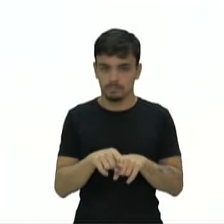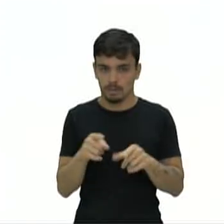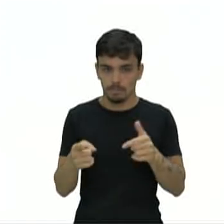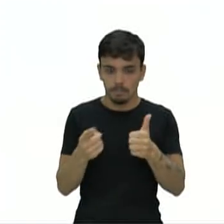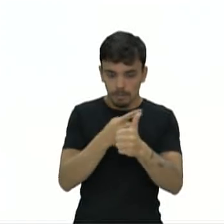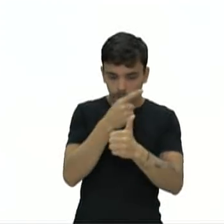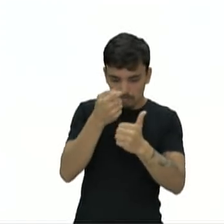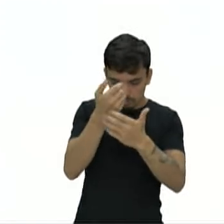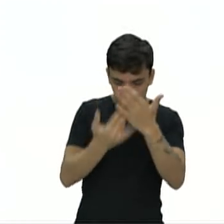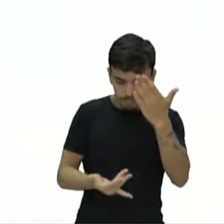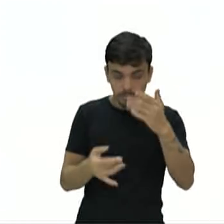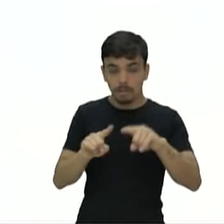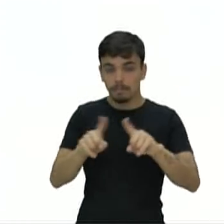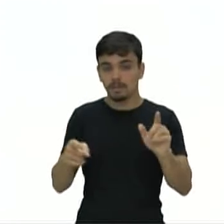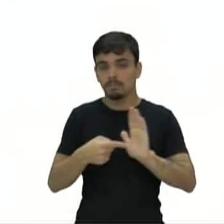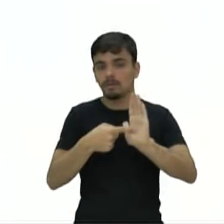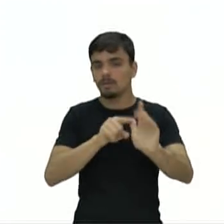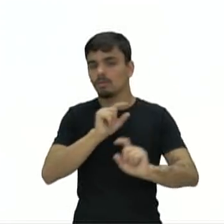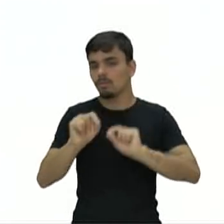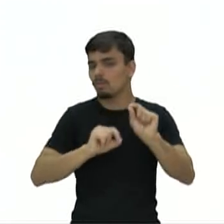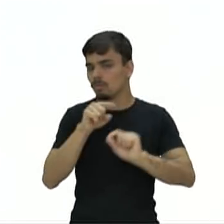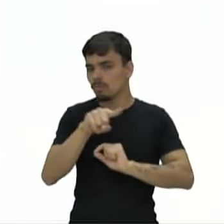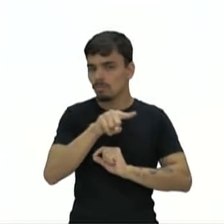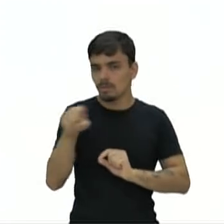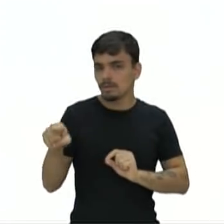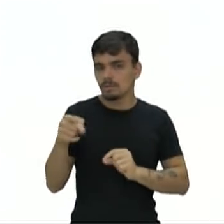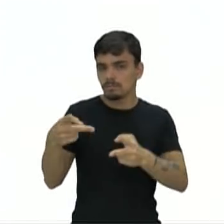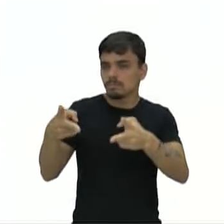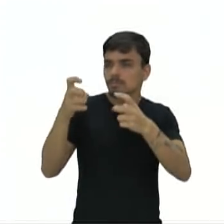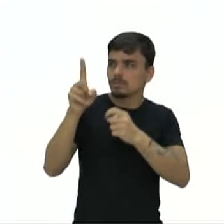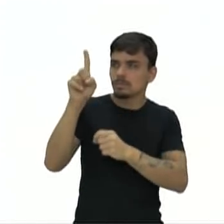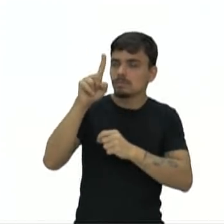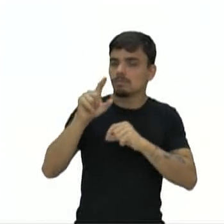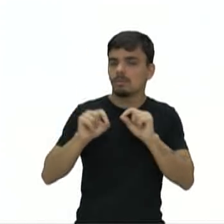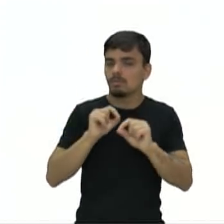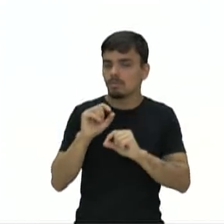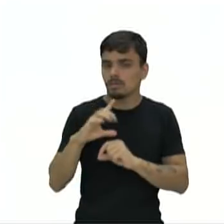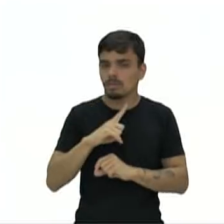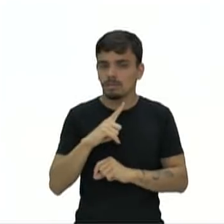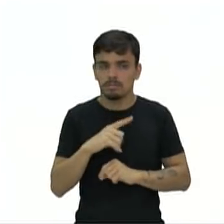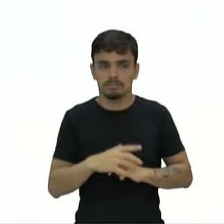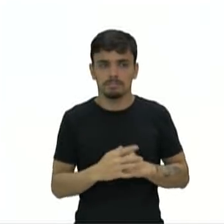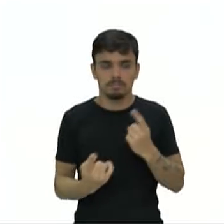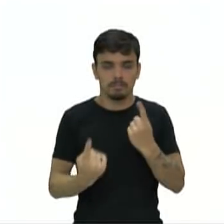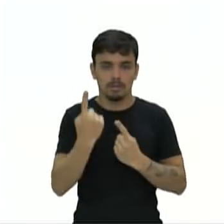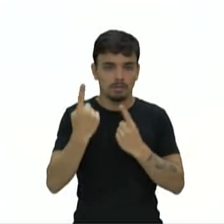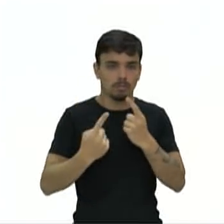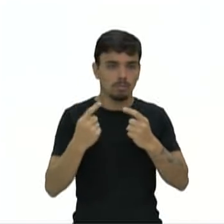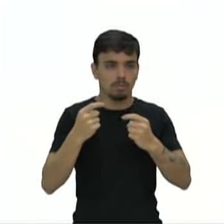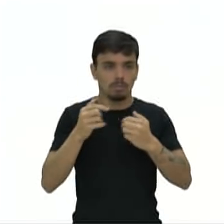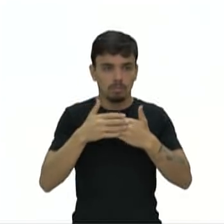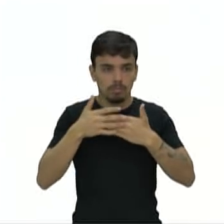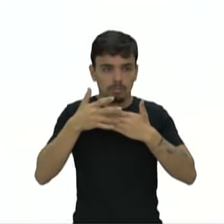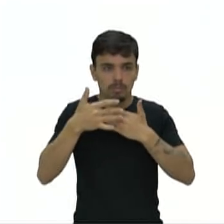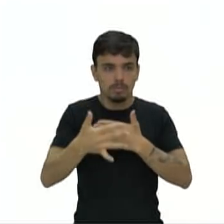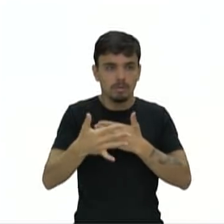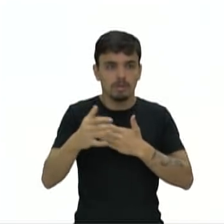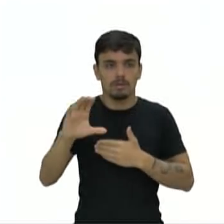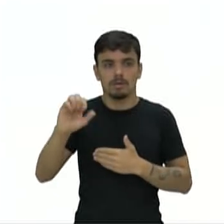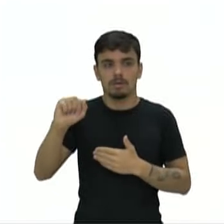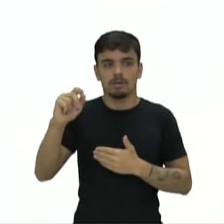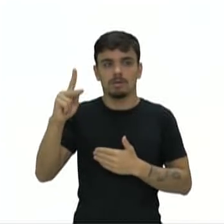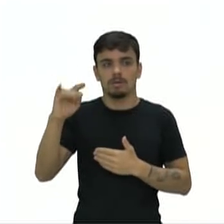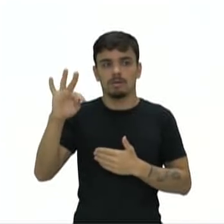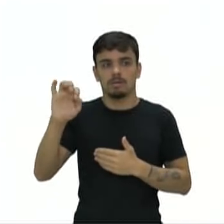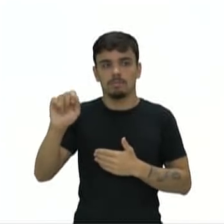né? Agora me diz o seguinte, olhando esses frisos lisos, qual que é a ordem do capitel? Olha aqui